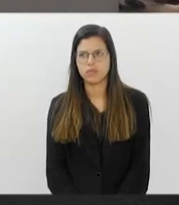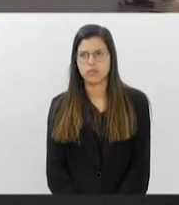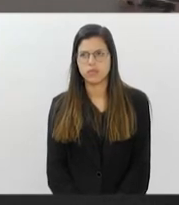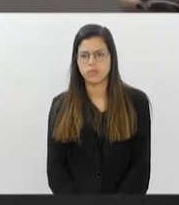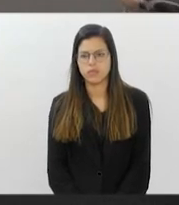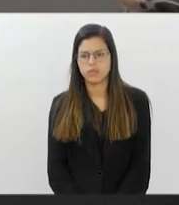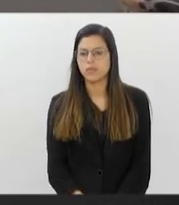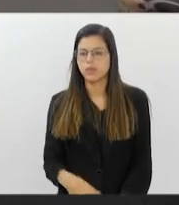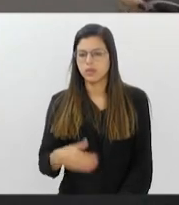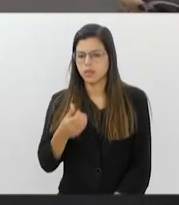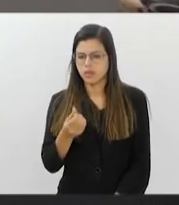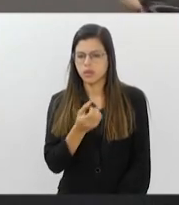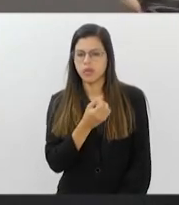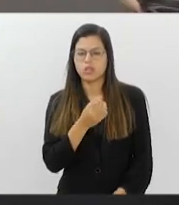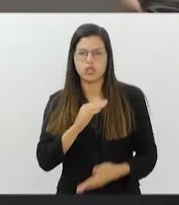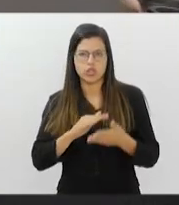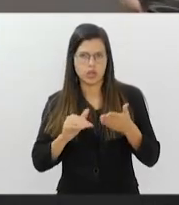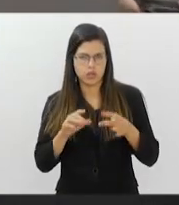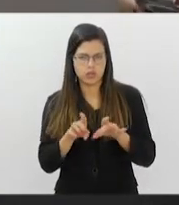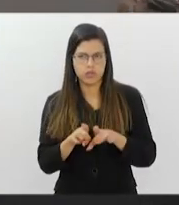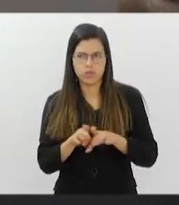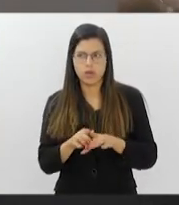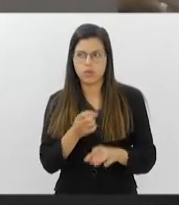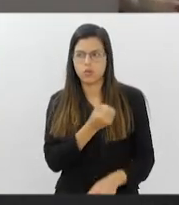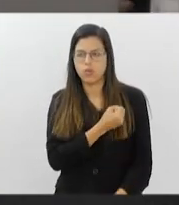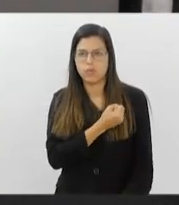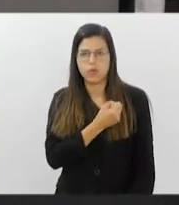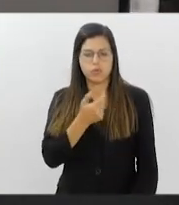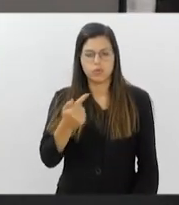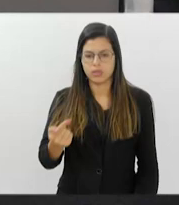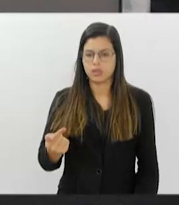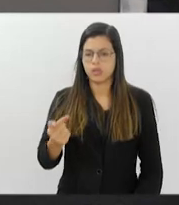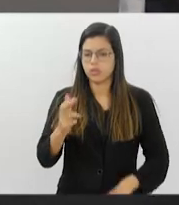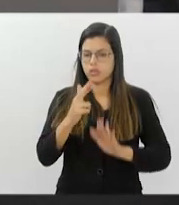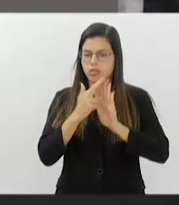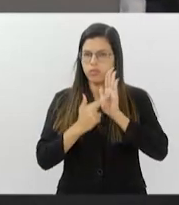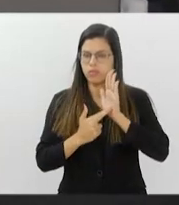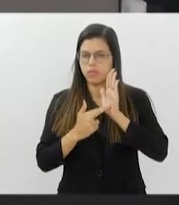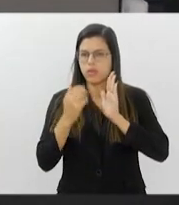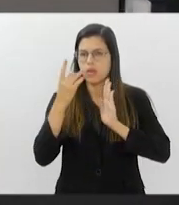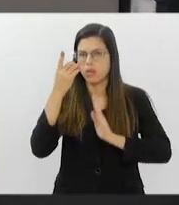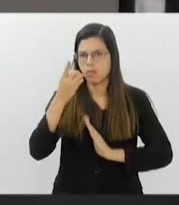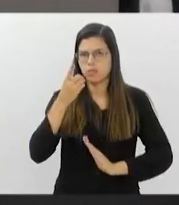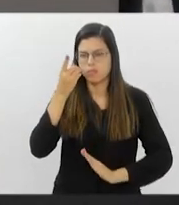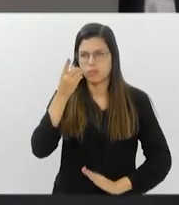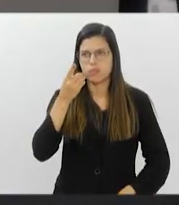Sem retirar de pauta, vamos para o 7. Ainda de relatoria, deputado